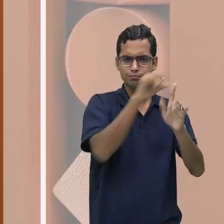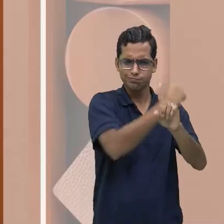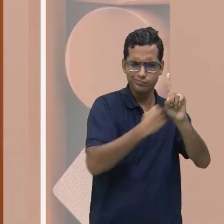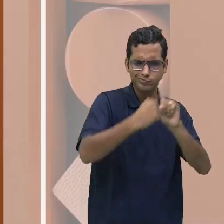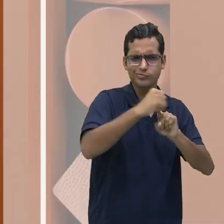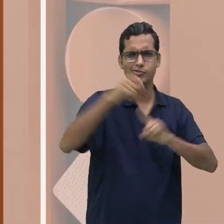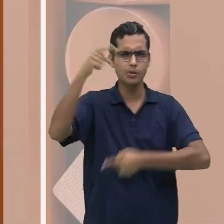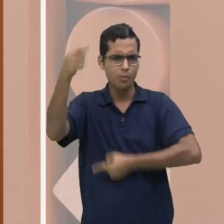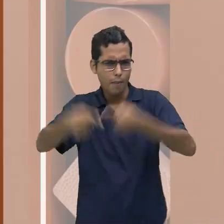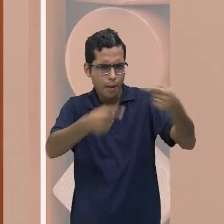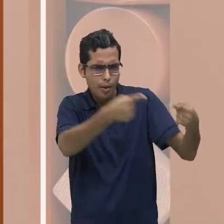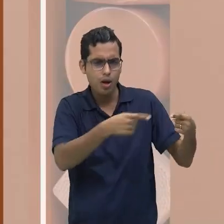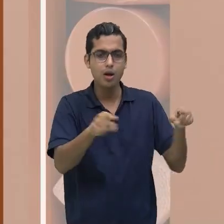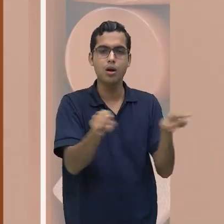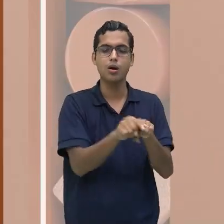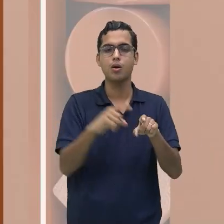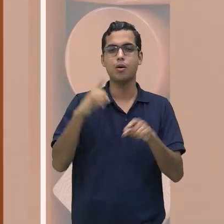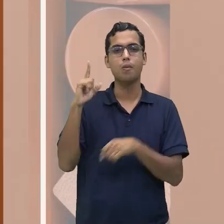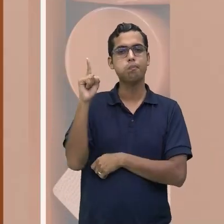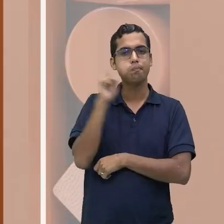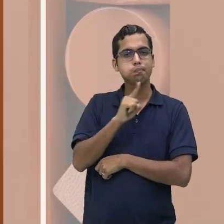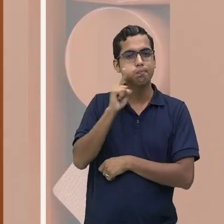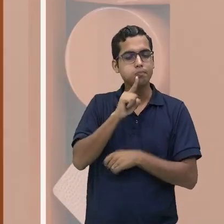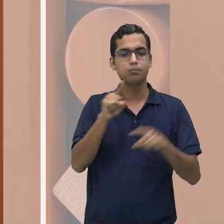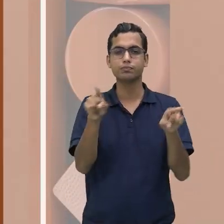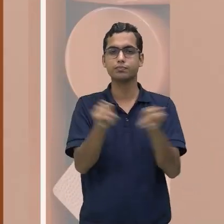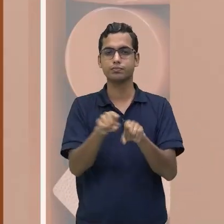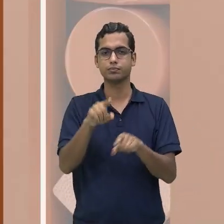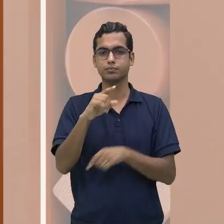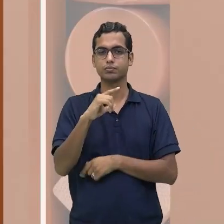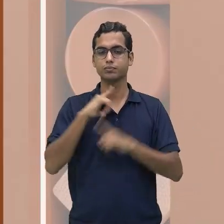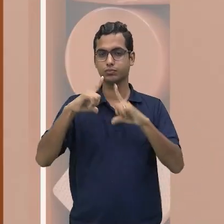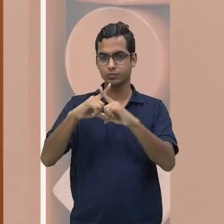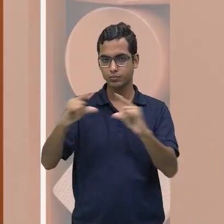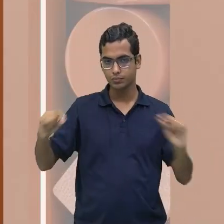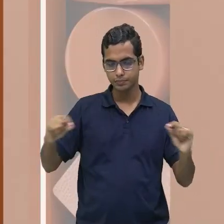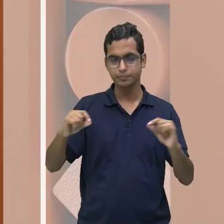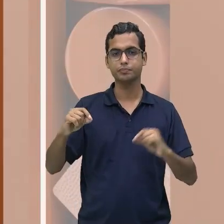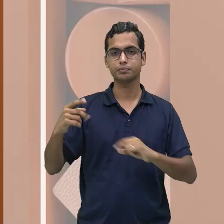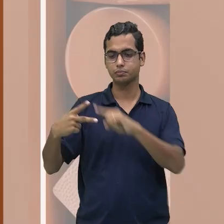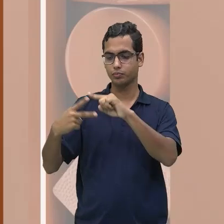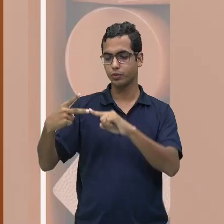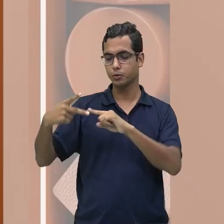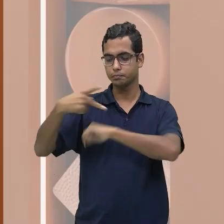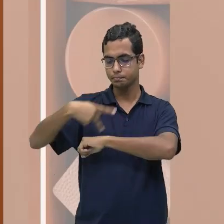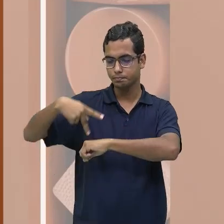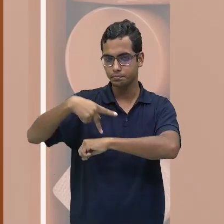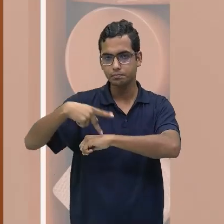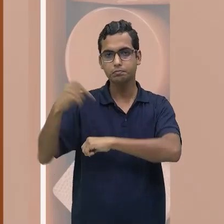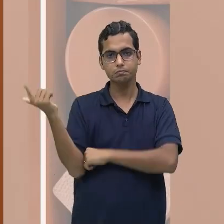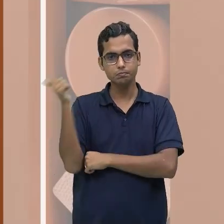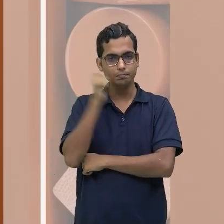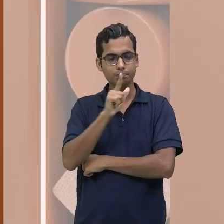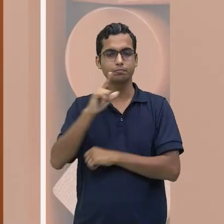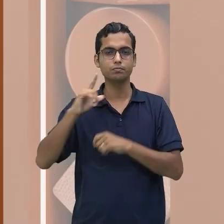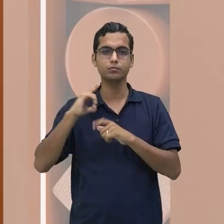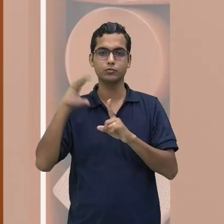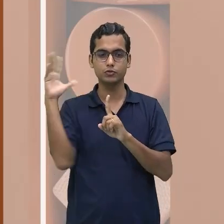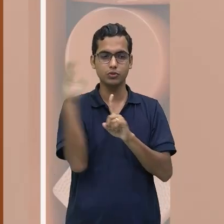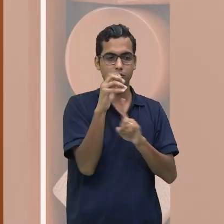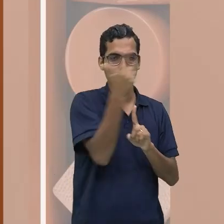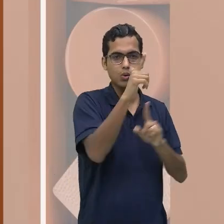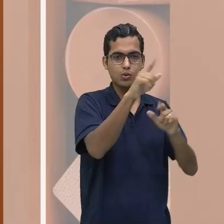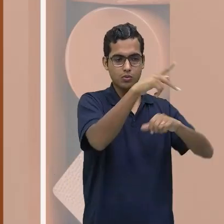social, política ali dos Estados Unidos e do Japão, tá? Então, os países conhecidos como